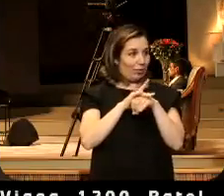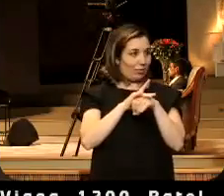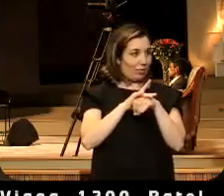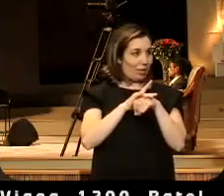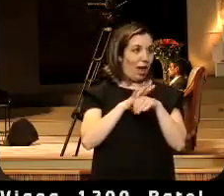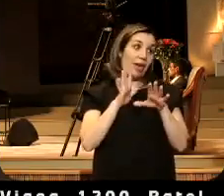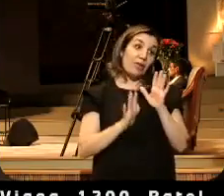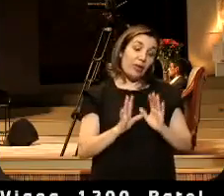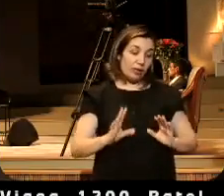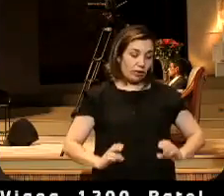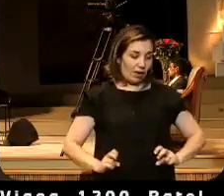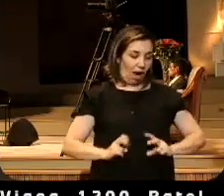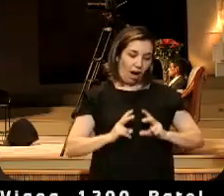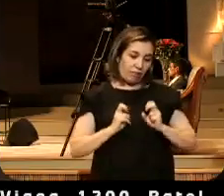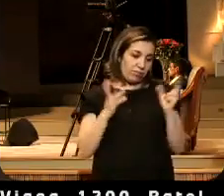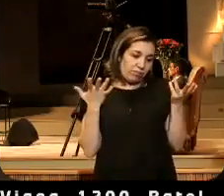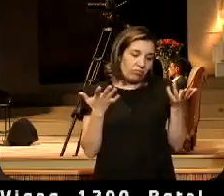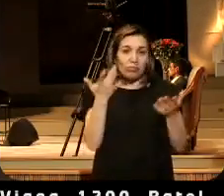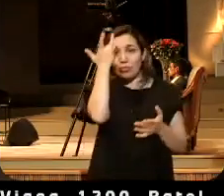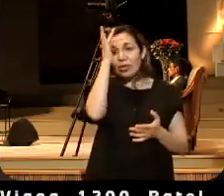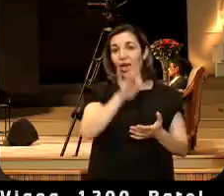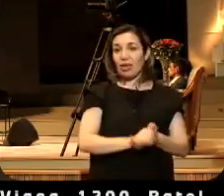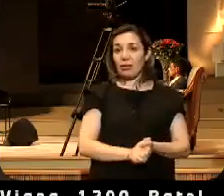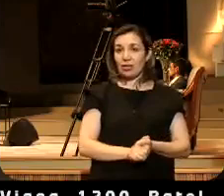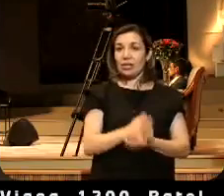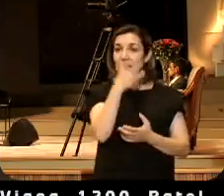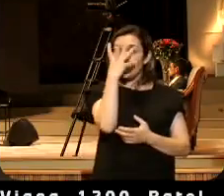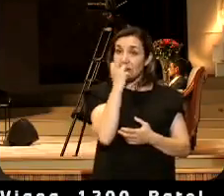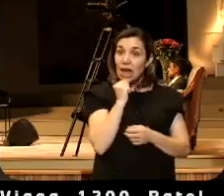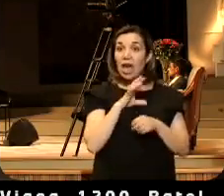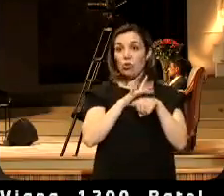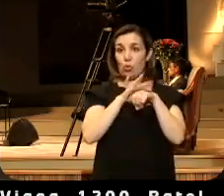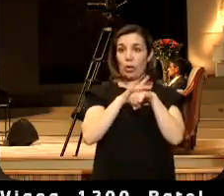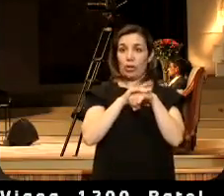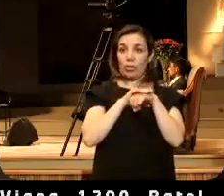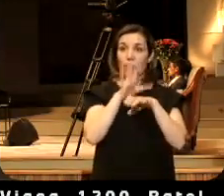Mora na casa do lado. Está na sua família.